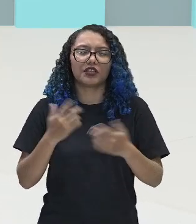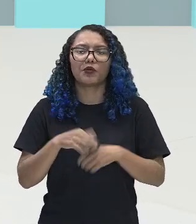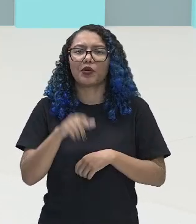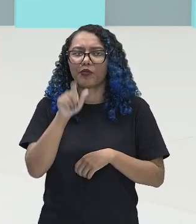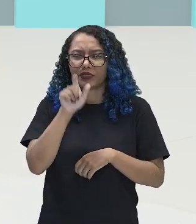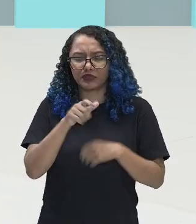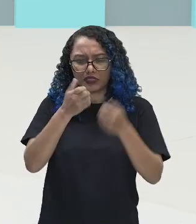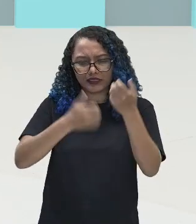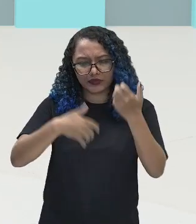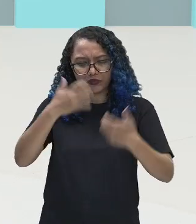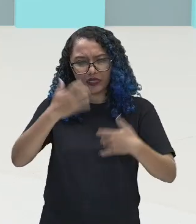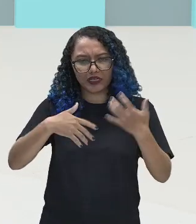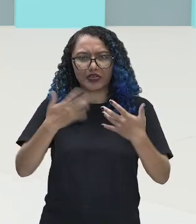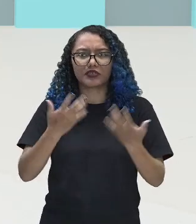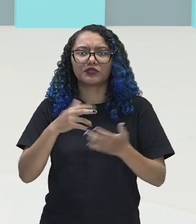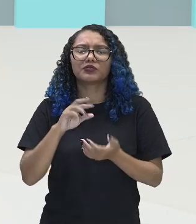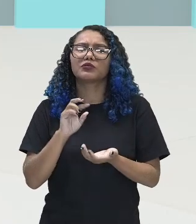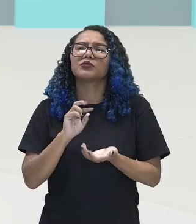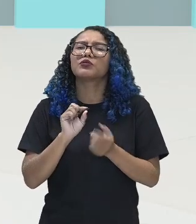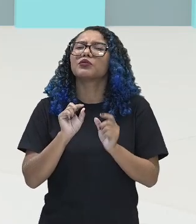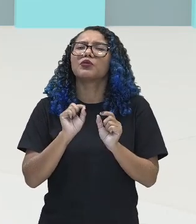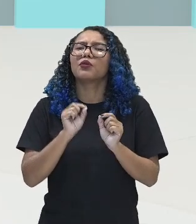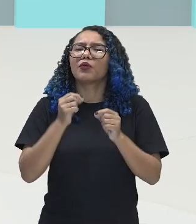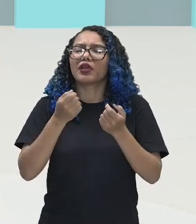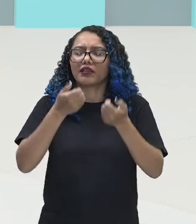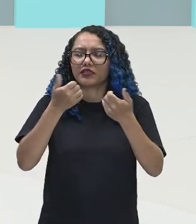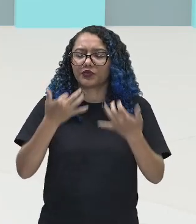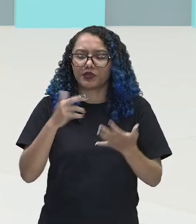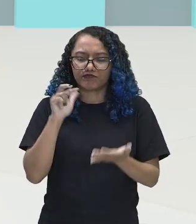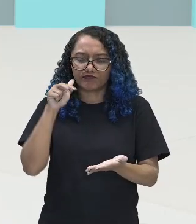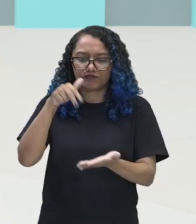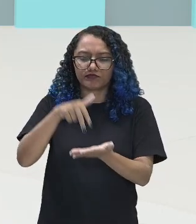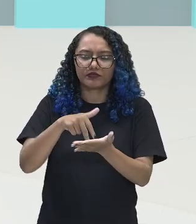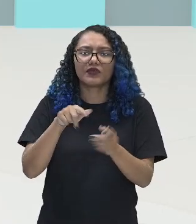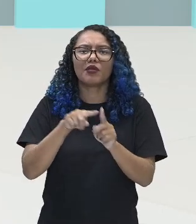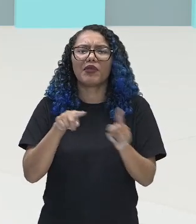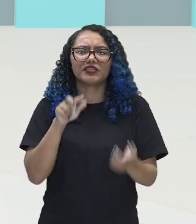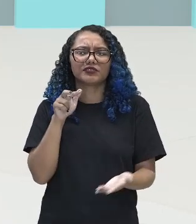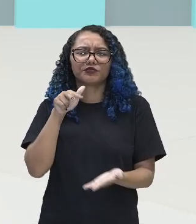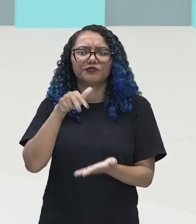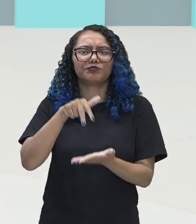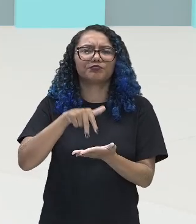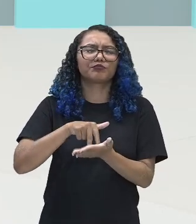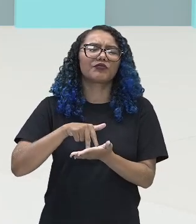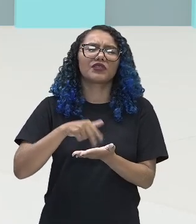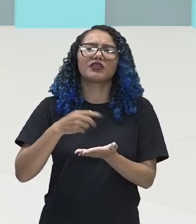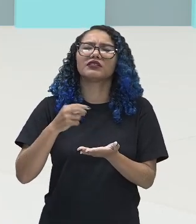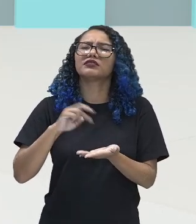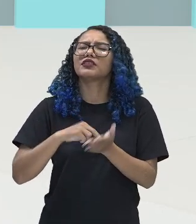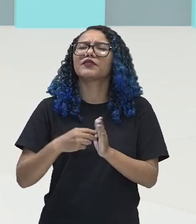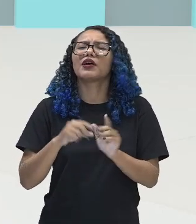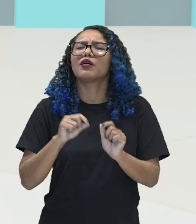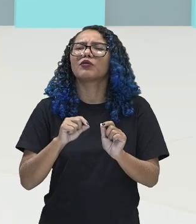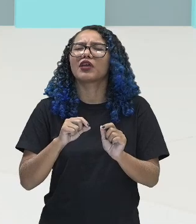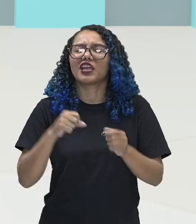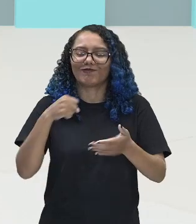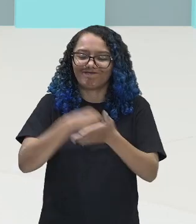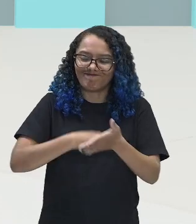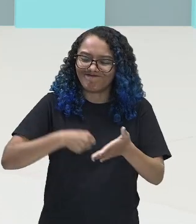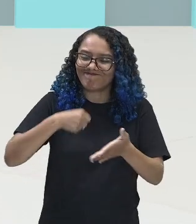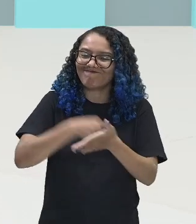está dizendo que estão aqui, mas esse estar aqui é uma luta pelo fato de